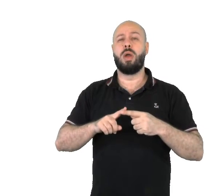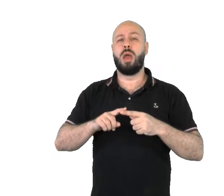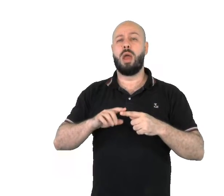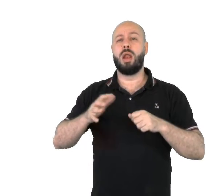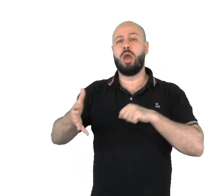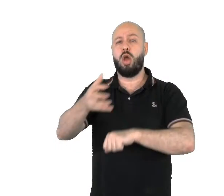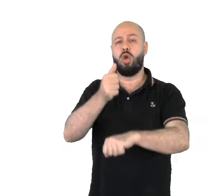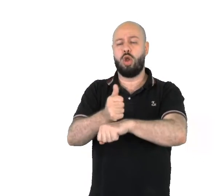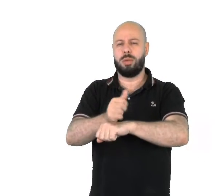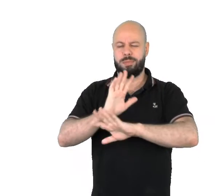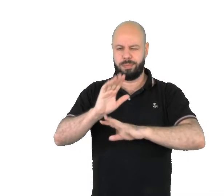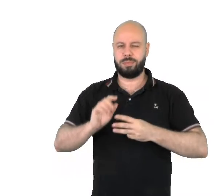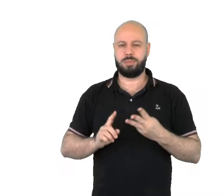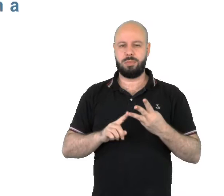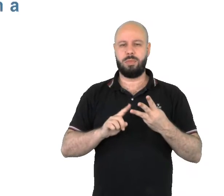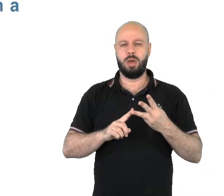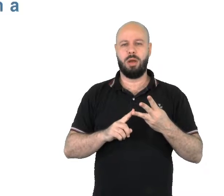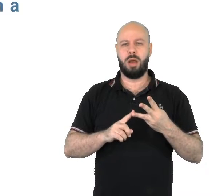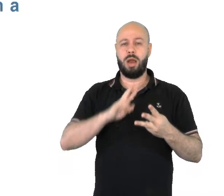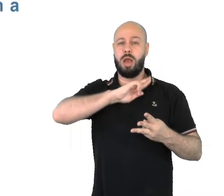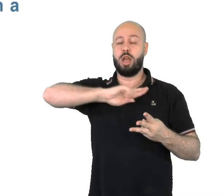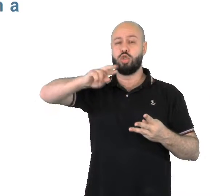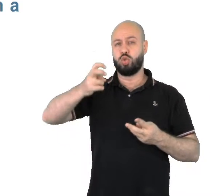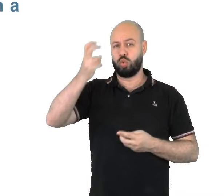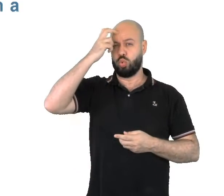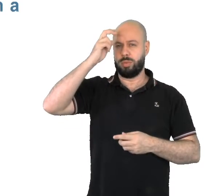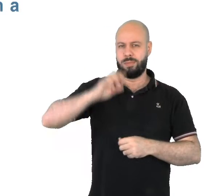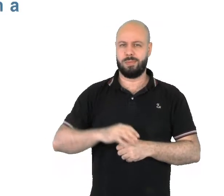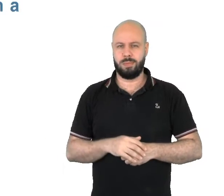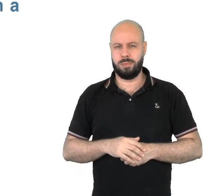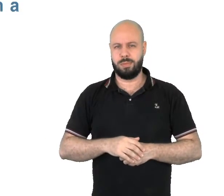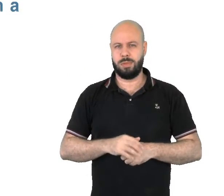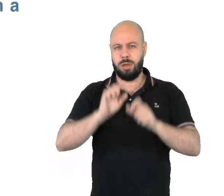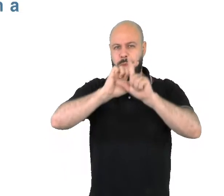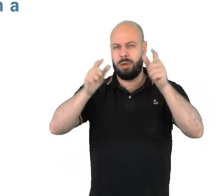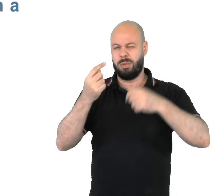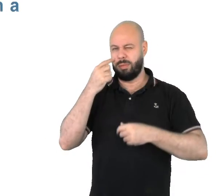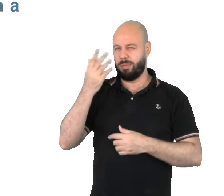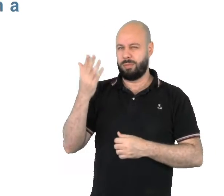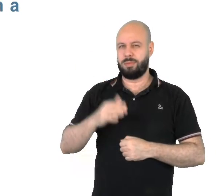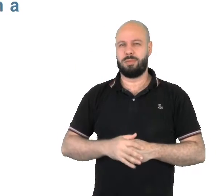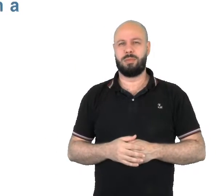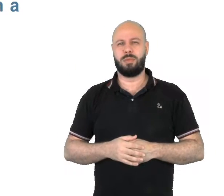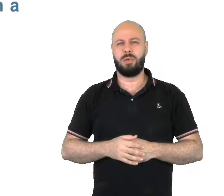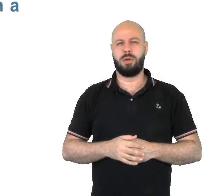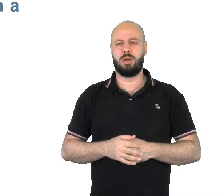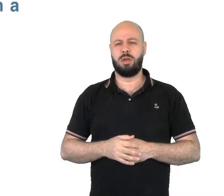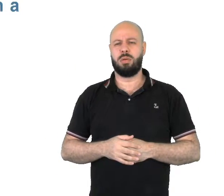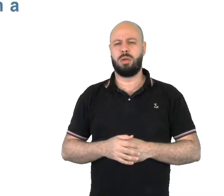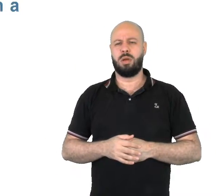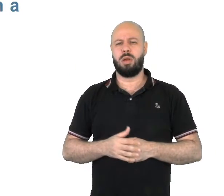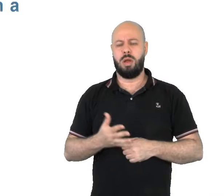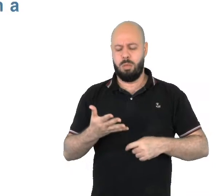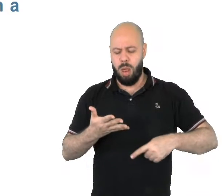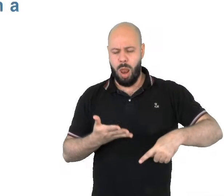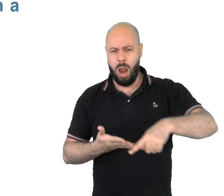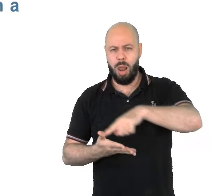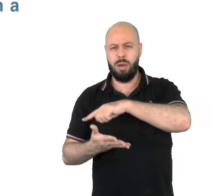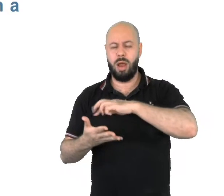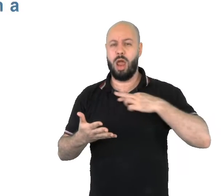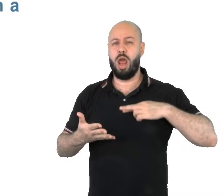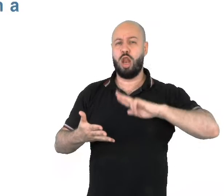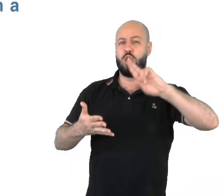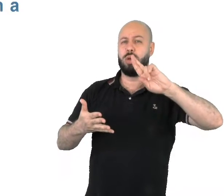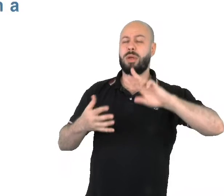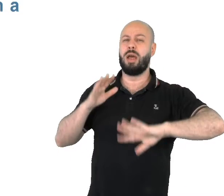o religioso e cultural, tá? Vamos lá no slide dar uma olhadinha? As causas de ordem religiosa, ainda que